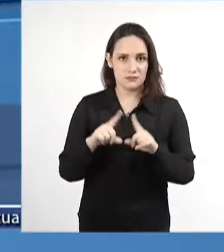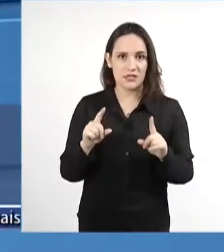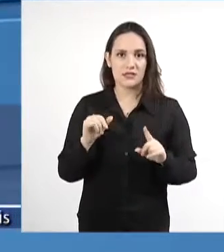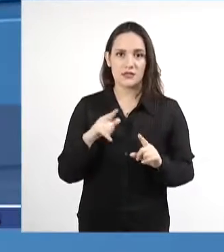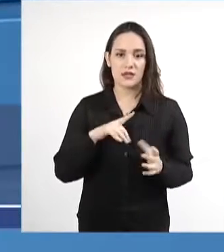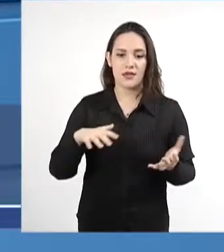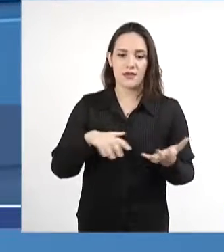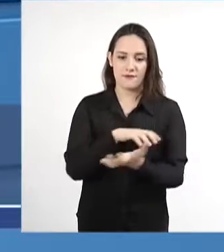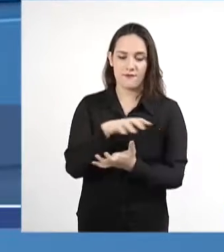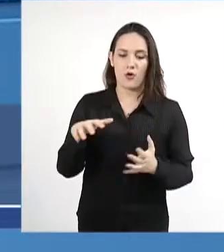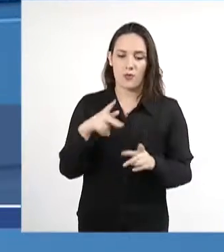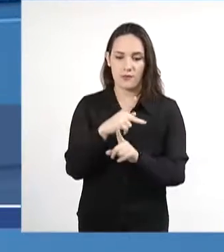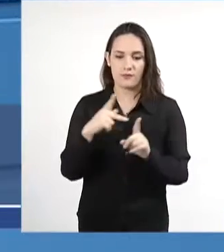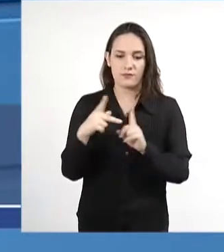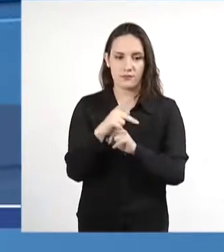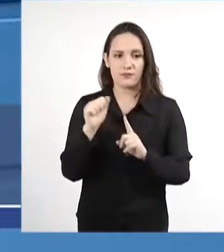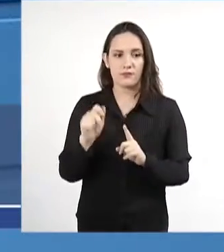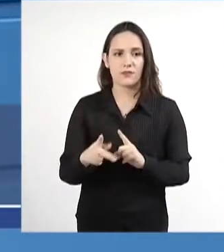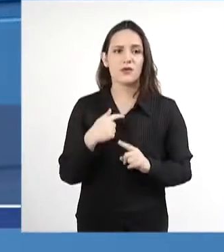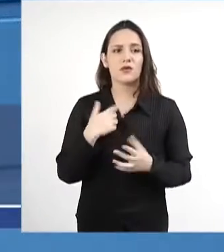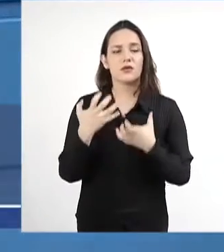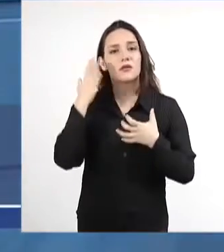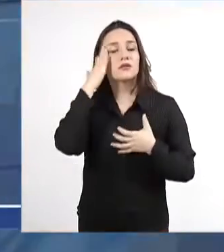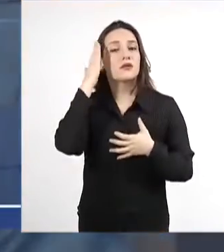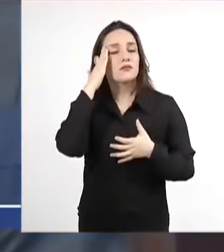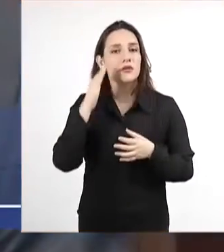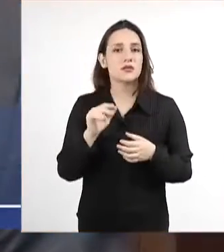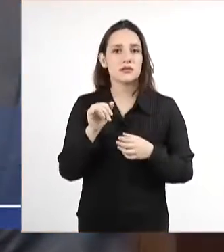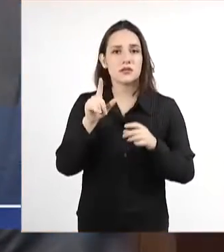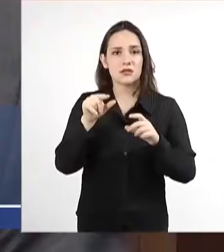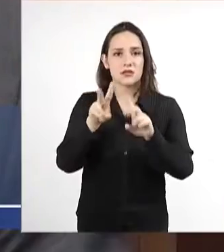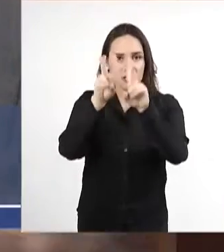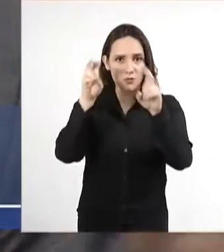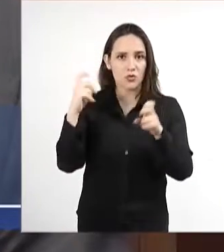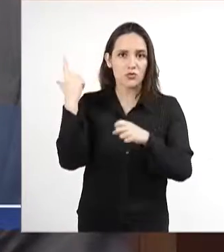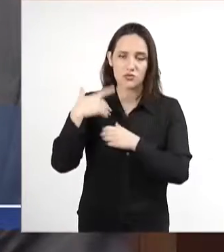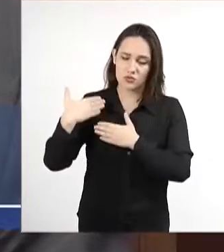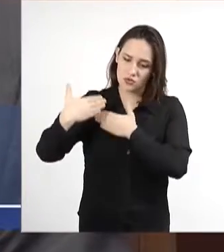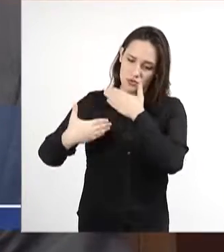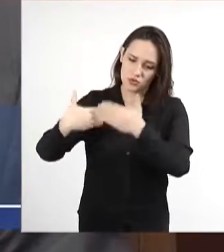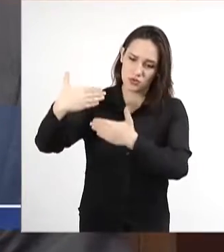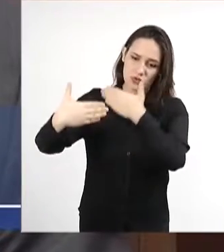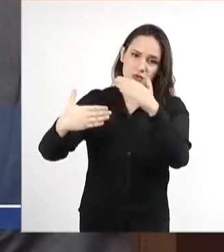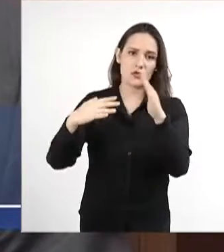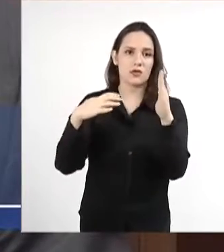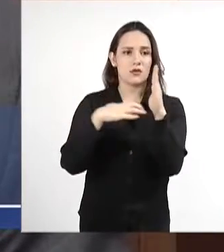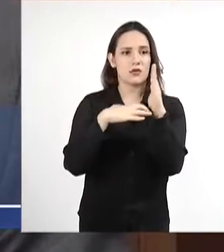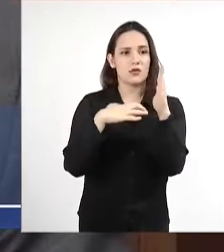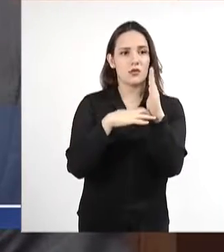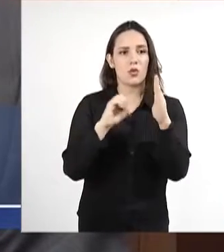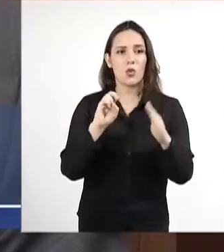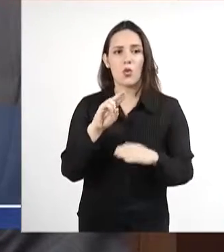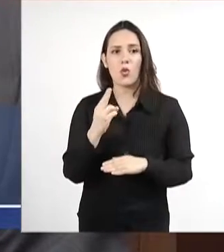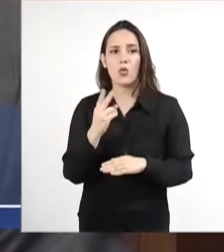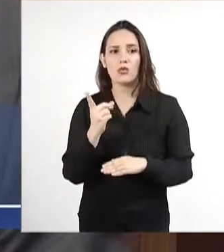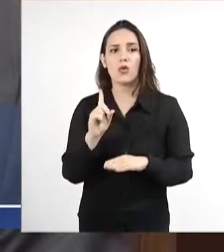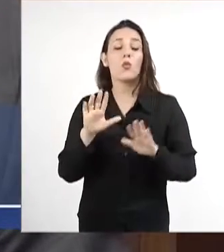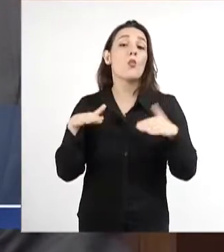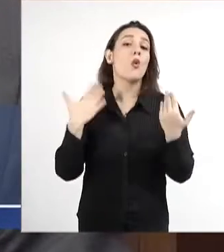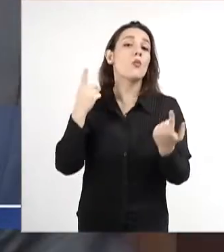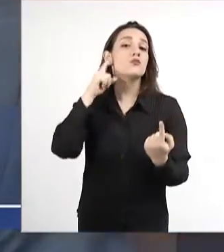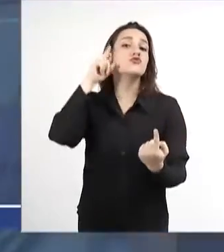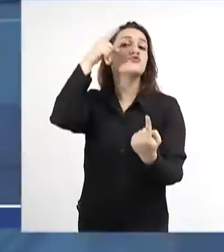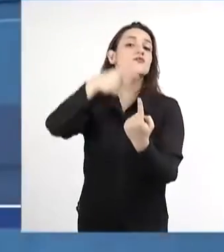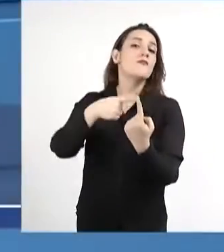da Previdência. Eu gostaria de saber se esse assunto avançou junto ao Senado Federal e qual é a